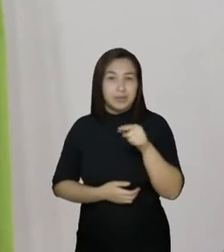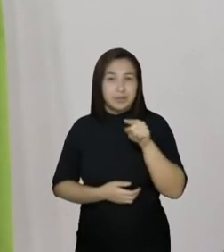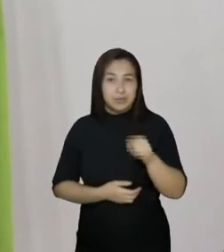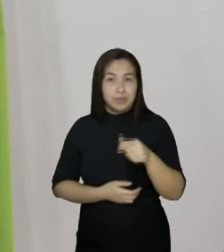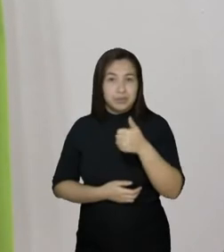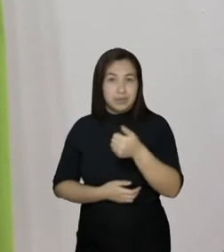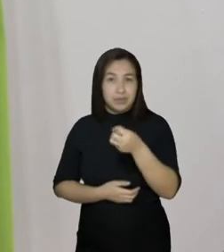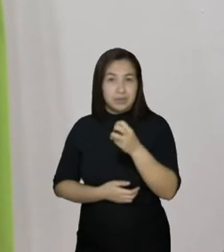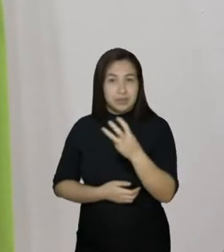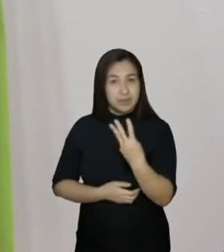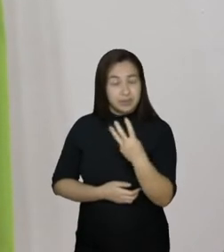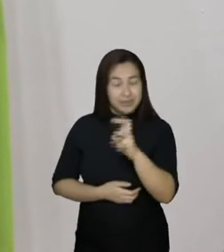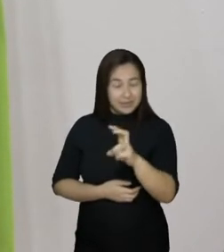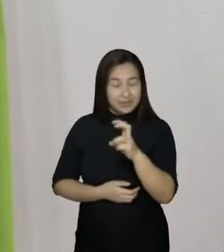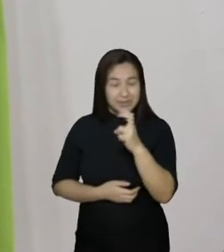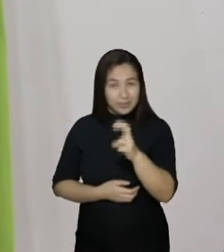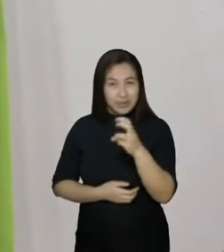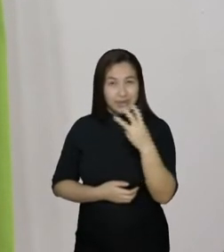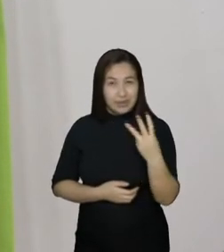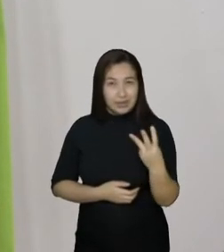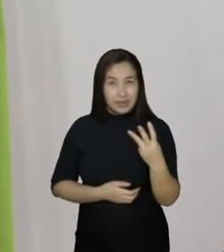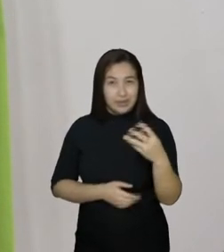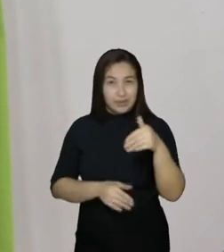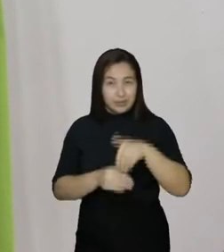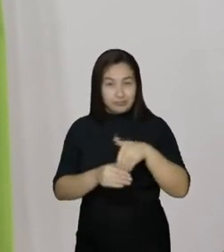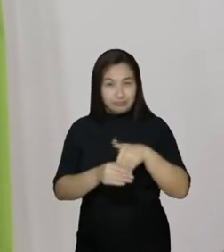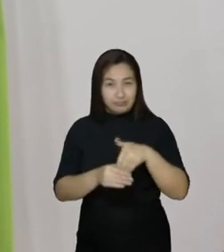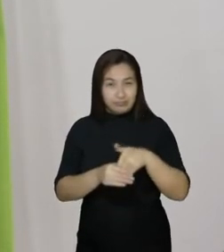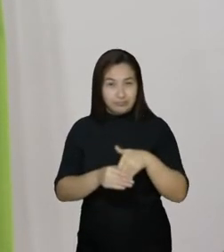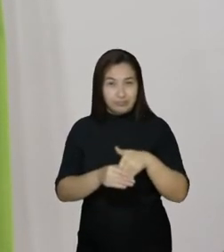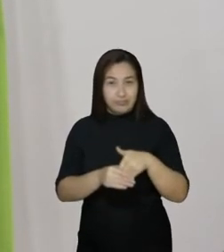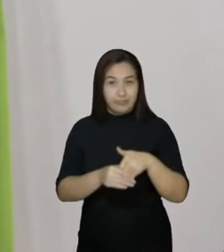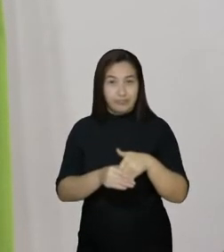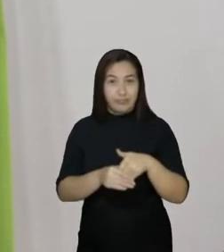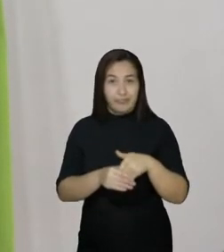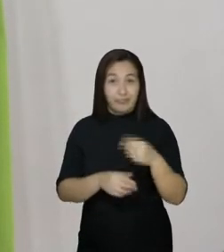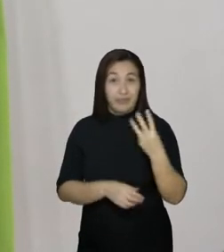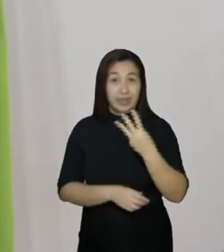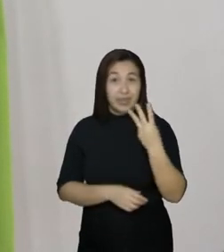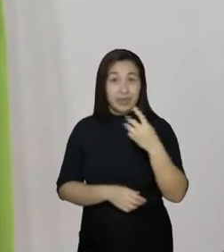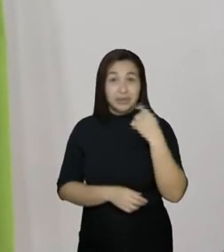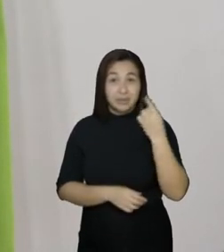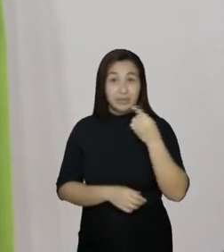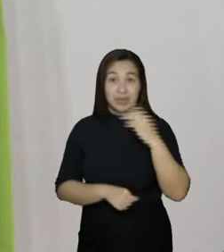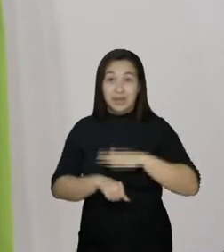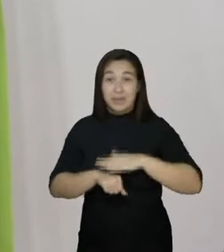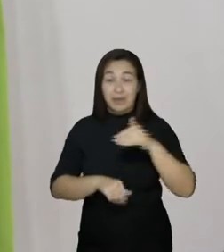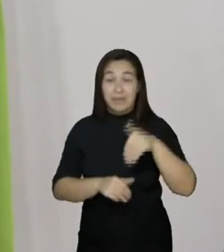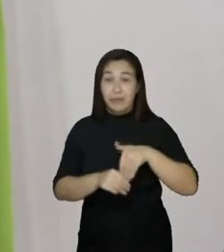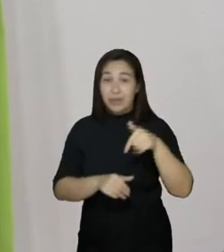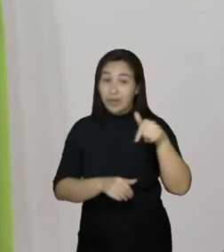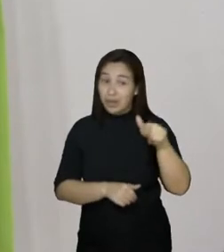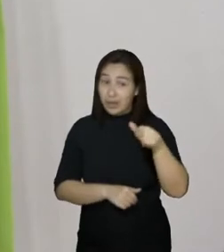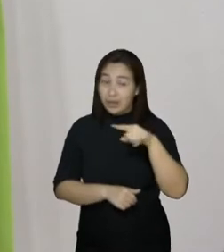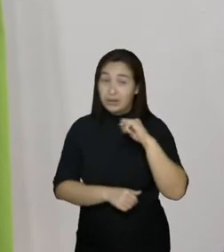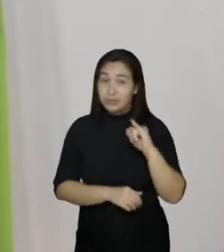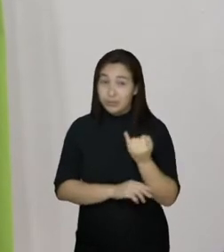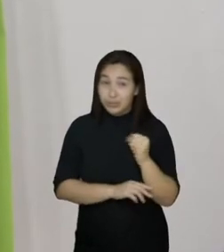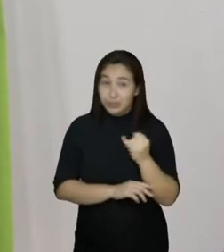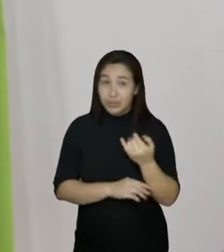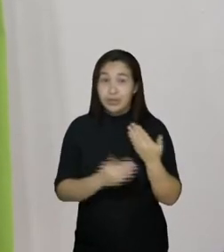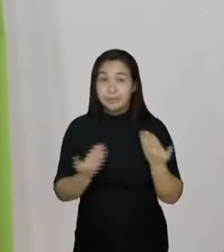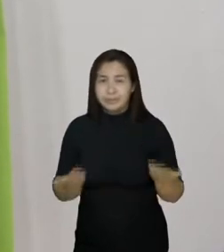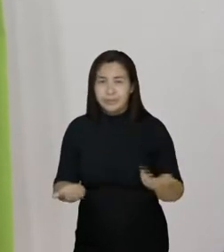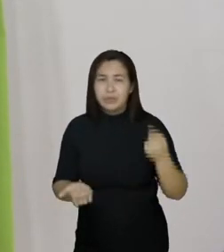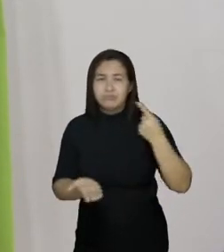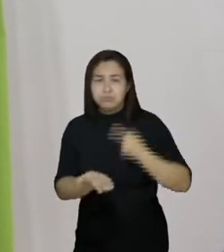eleitores. Eu fiz 7% dos votos na cidade de Joinville, fui a terceira deputada mais votada da cidade. E, por isso, eu tenho um compromisso